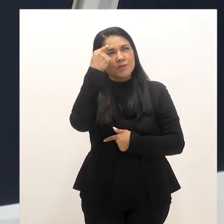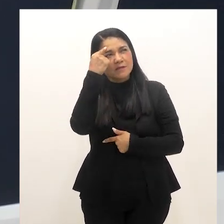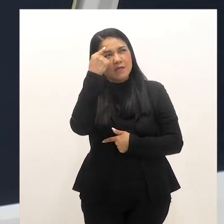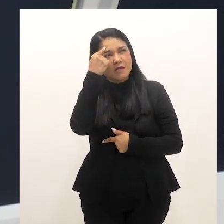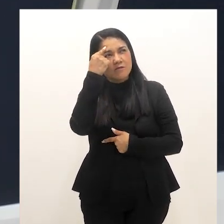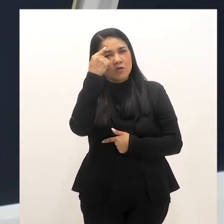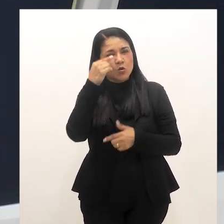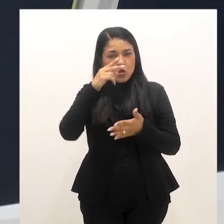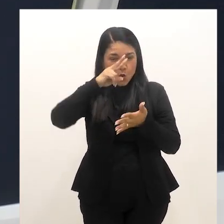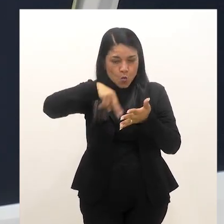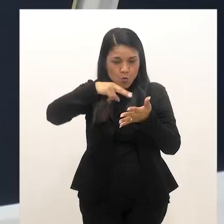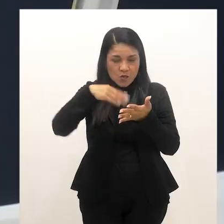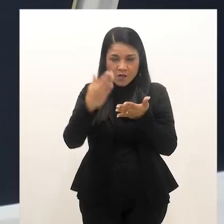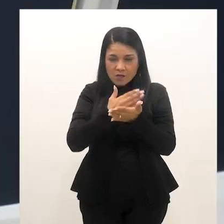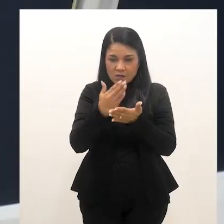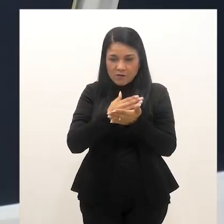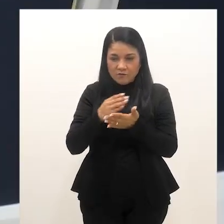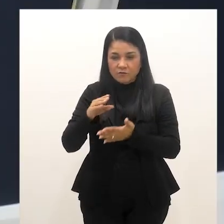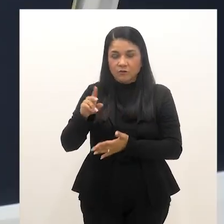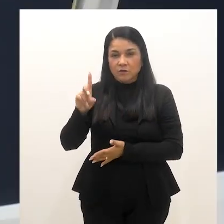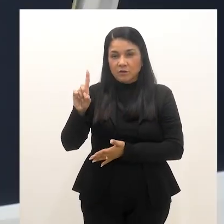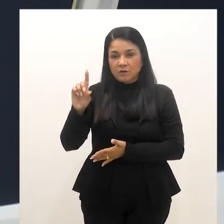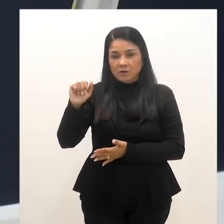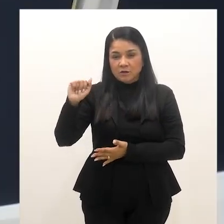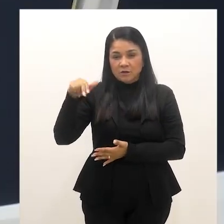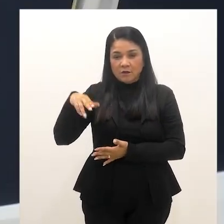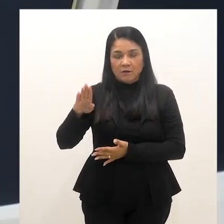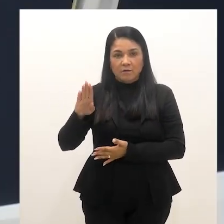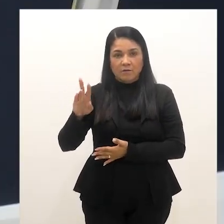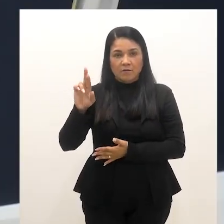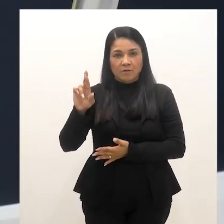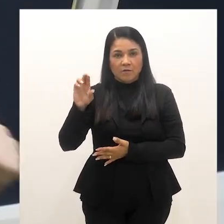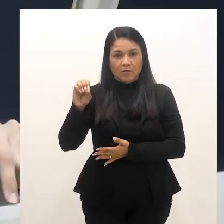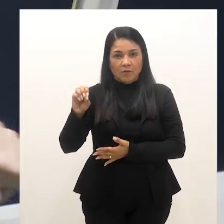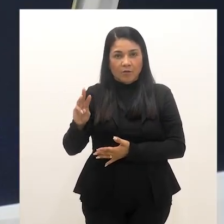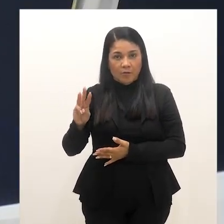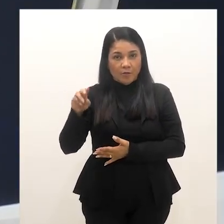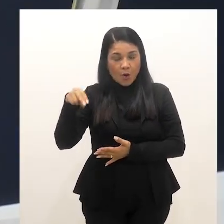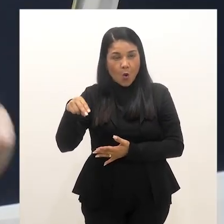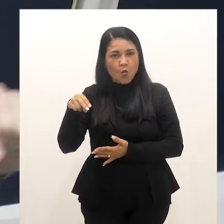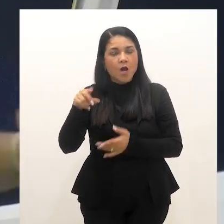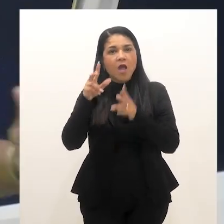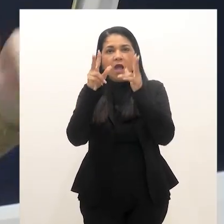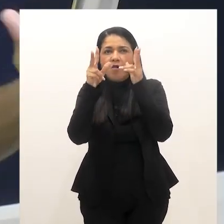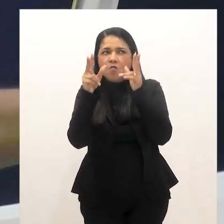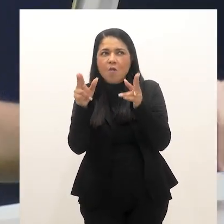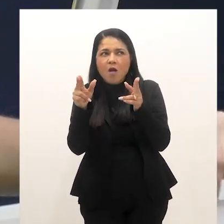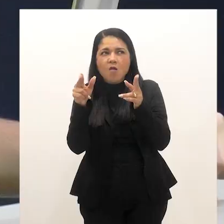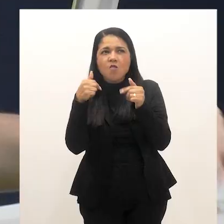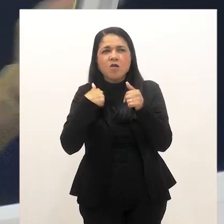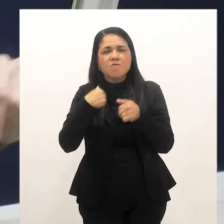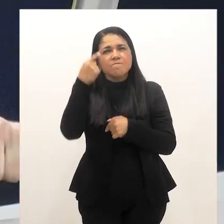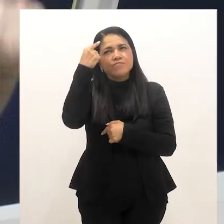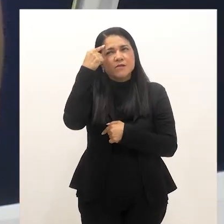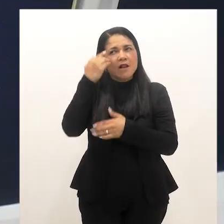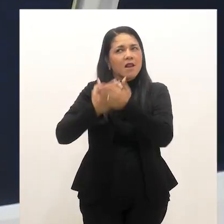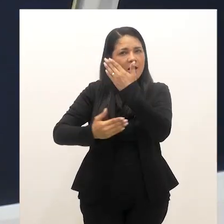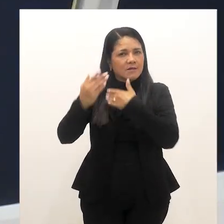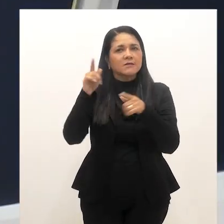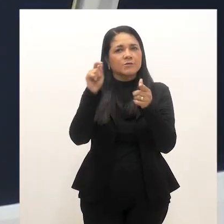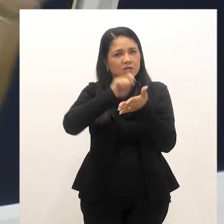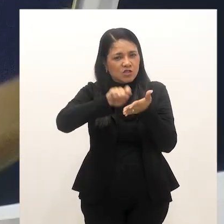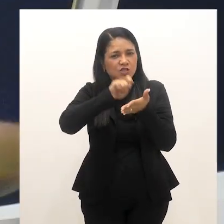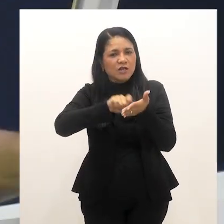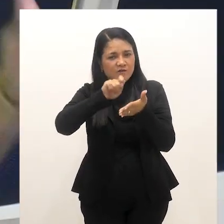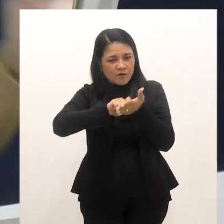Dan Brown, eu também ficava pensando nisso. Caramba, se realmente tal coisa que ele escreveu fosse verdade, teria sentido, porque lá atrás